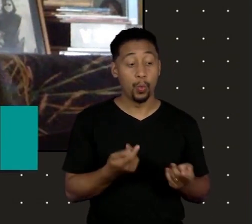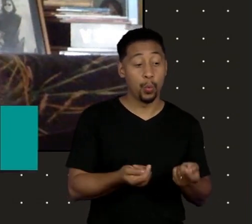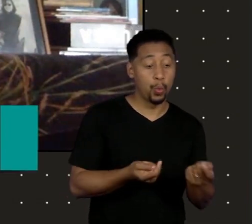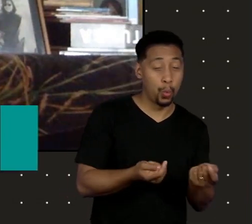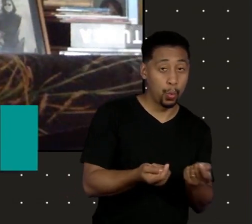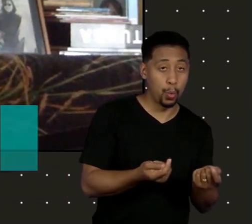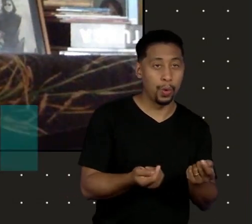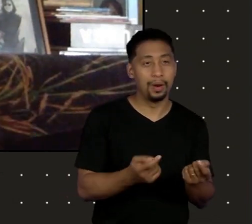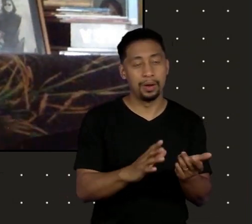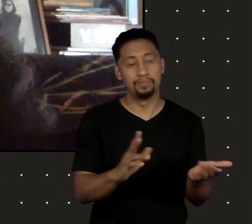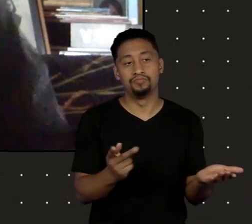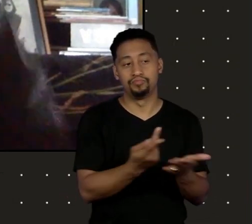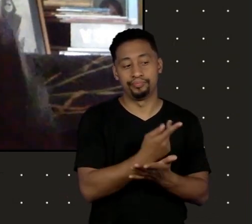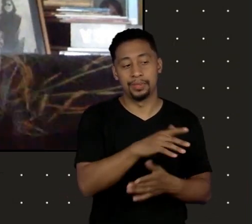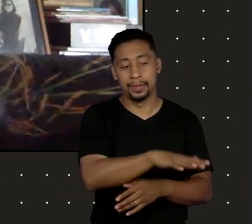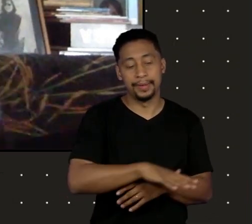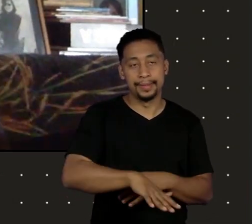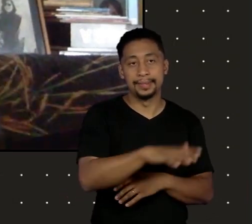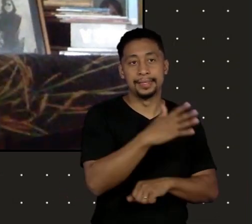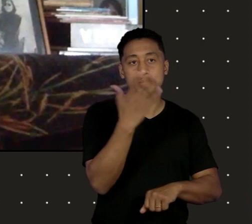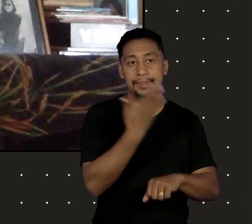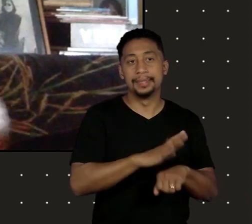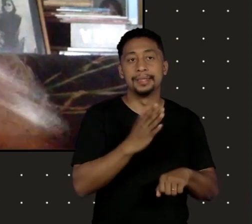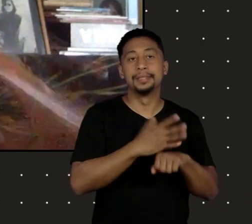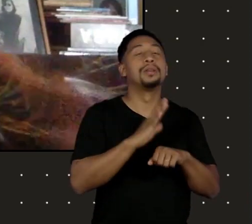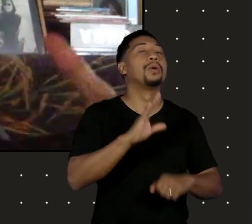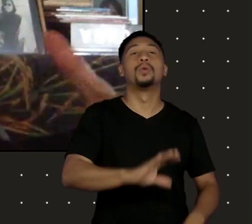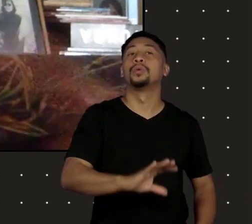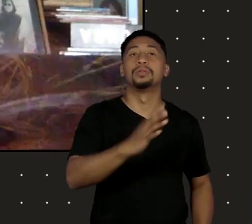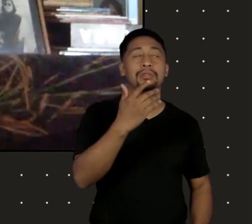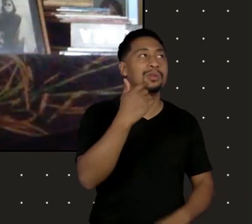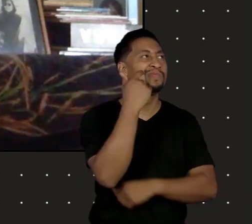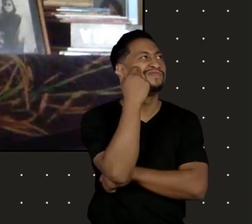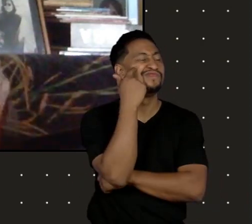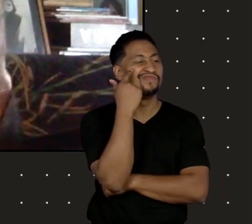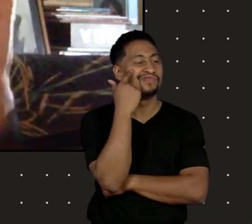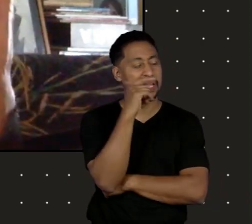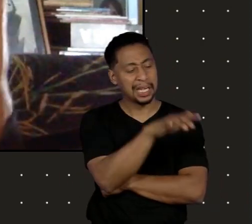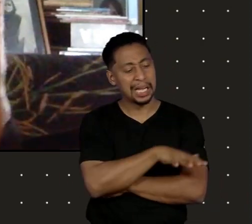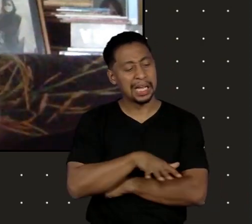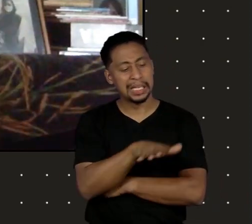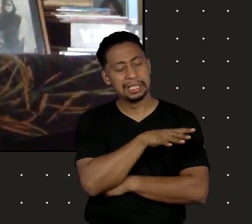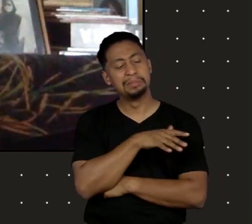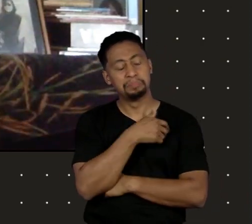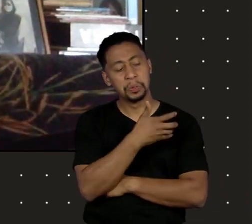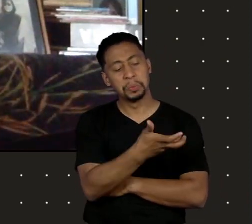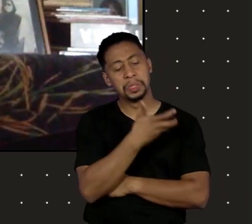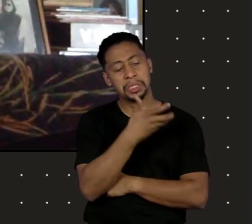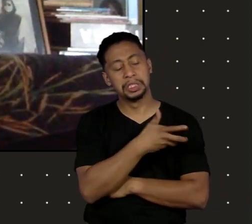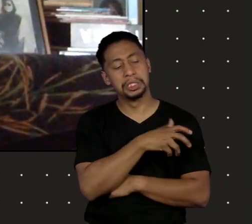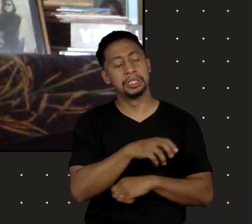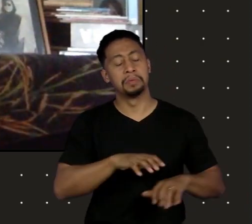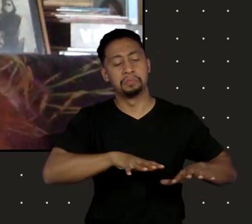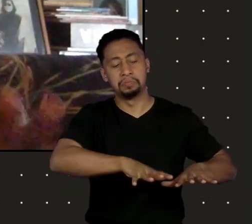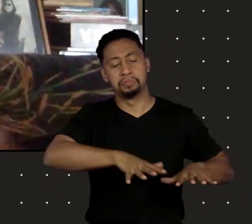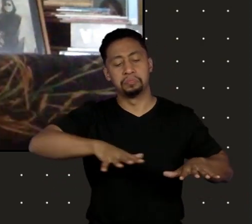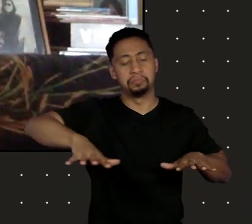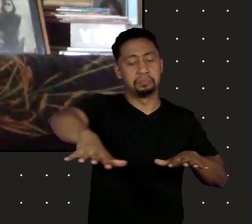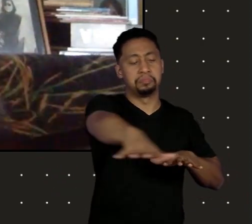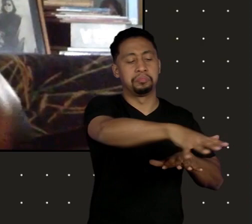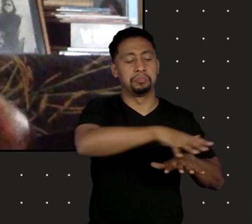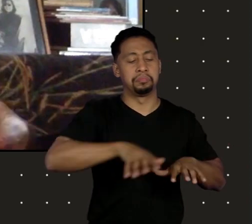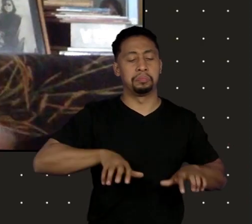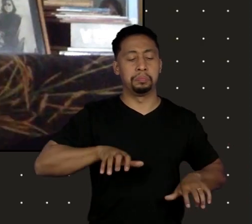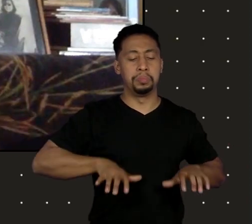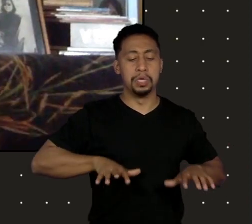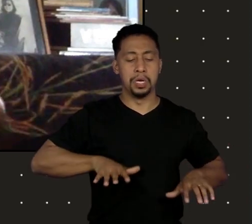de ensaio, eu falei, puxa, seria muito bom que a gente pudesse ter um piano aqui. Queria experimentar umas coisas com piano. Bom, consequência, no